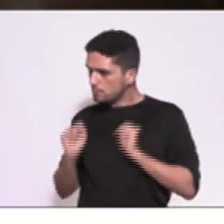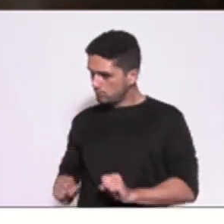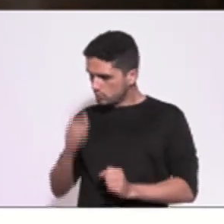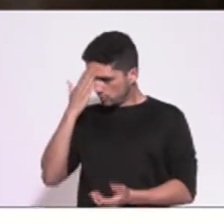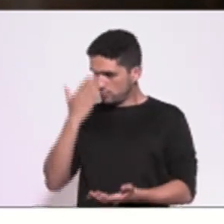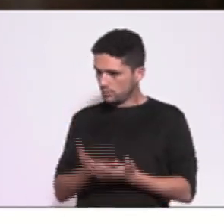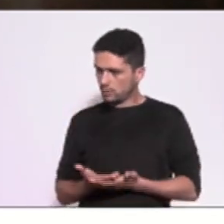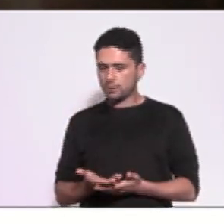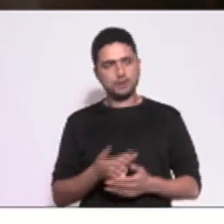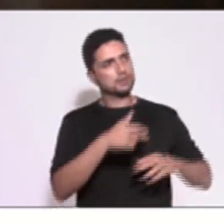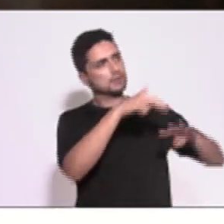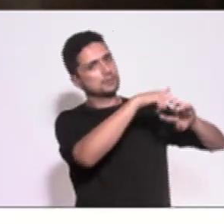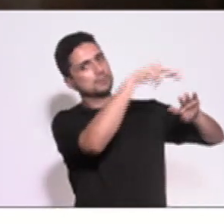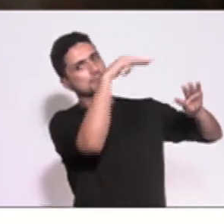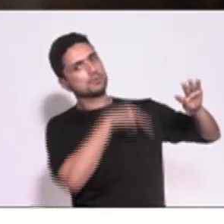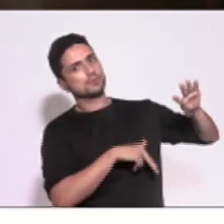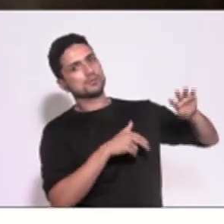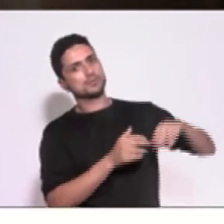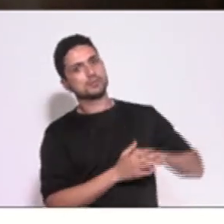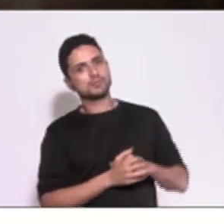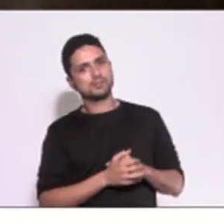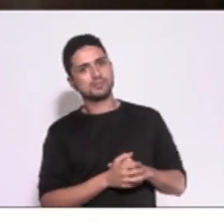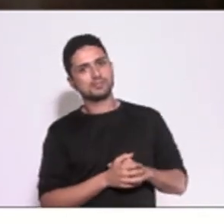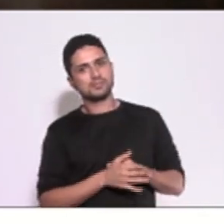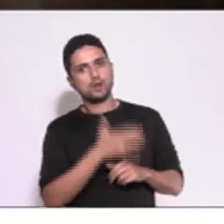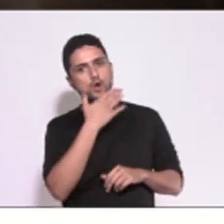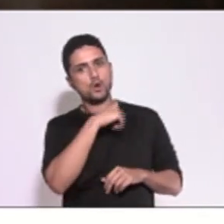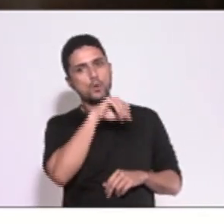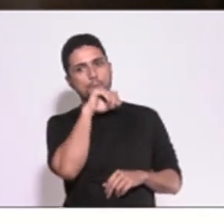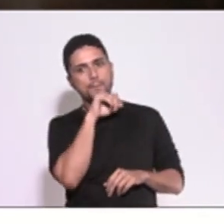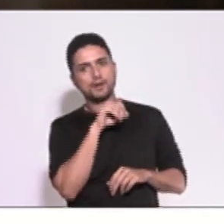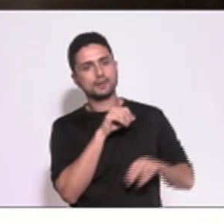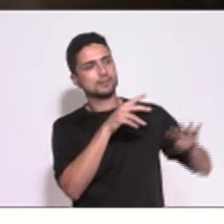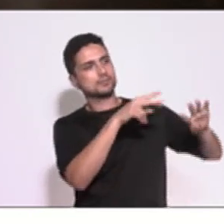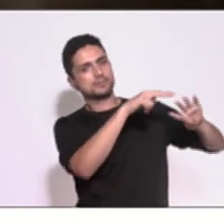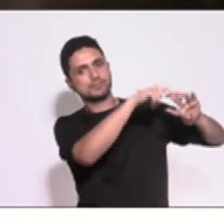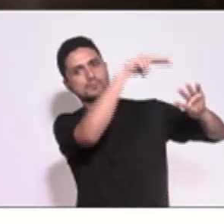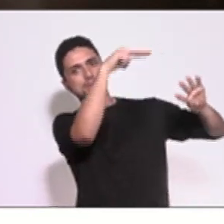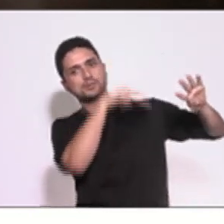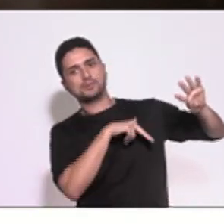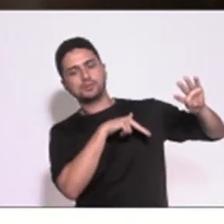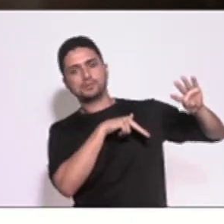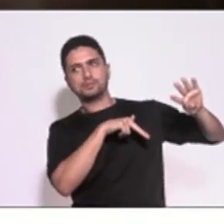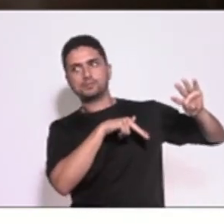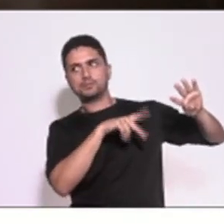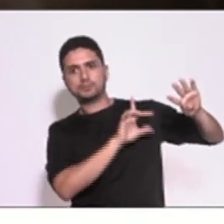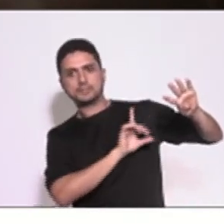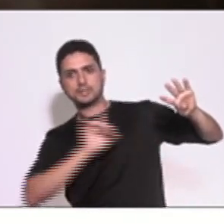Jacozinho, pula. E o pai saiu e Jacozinho se estabacou.